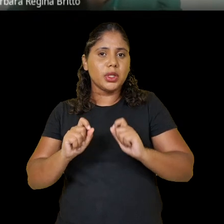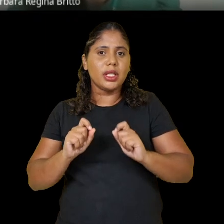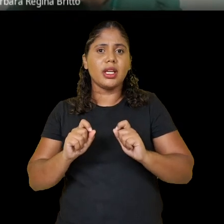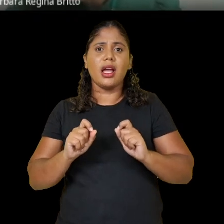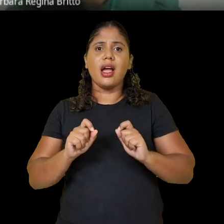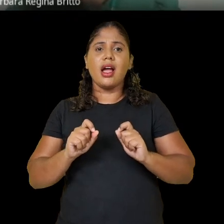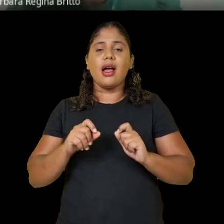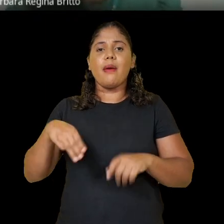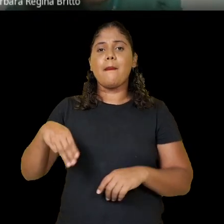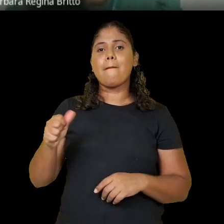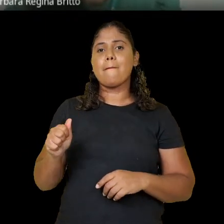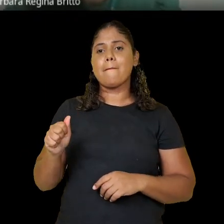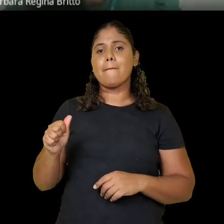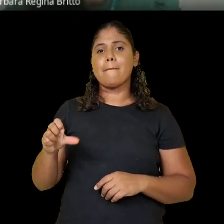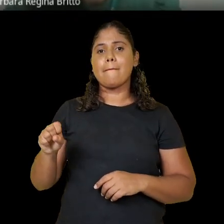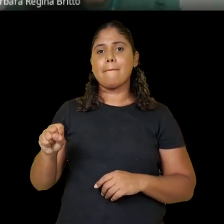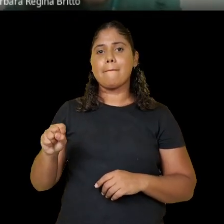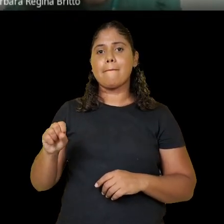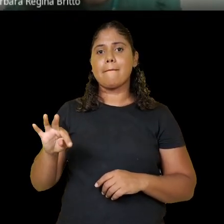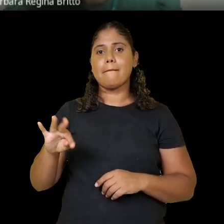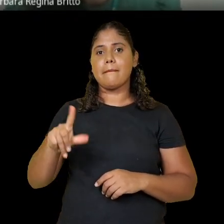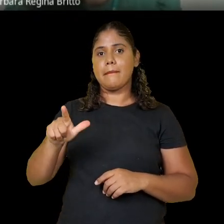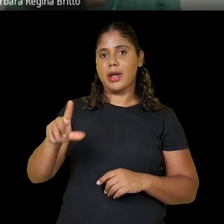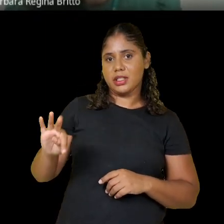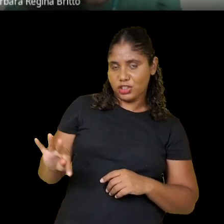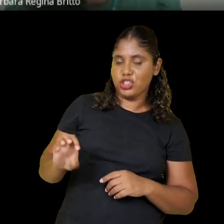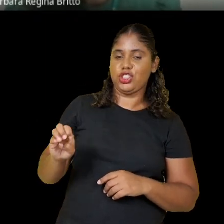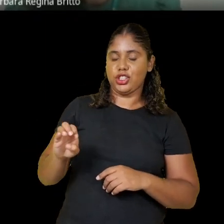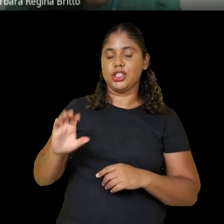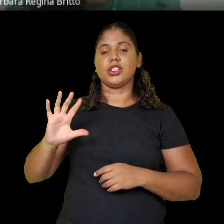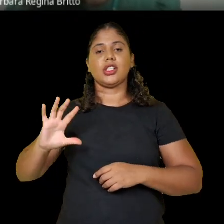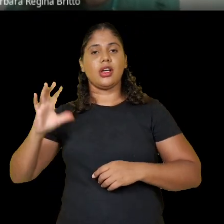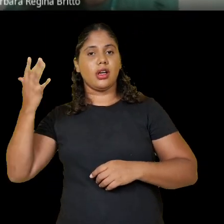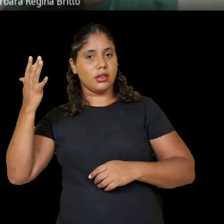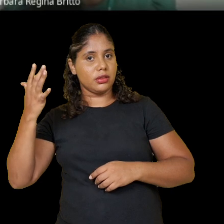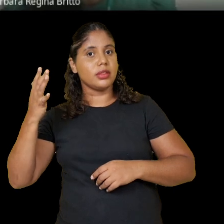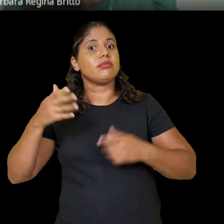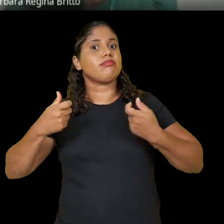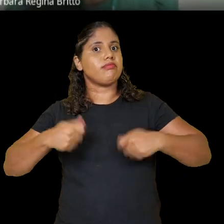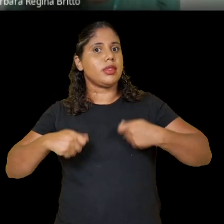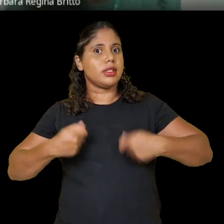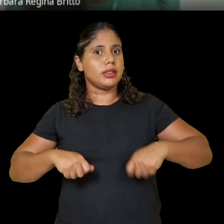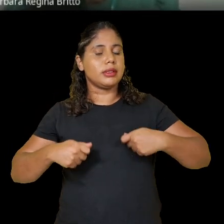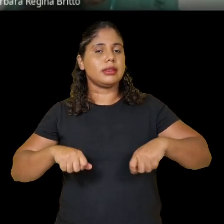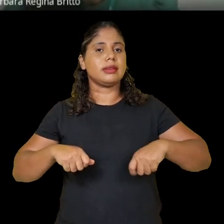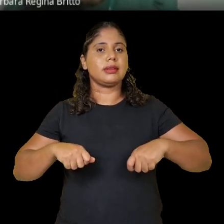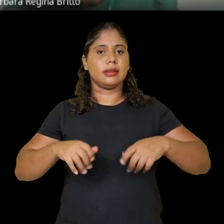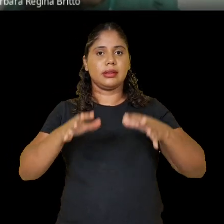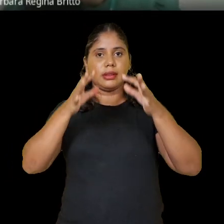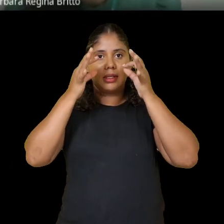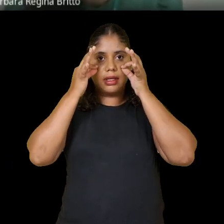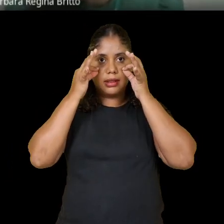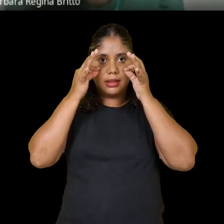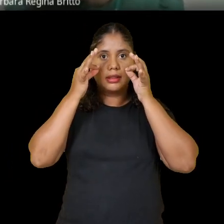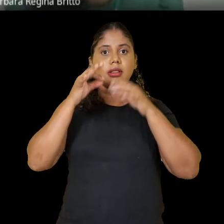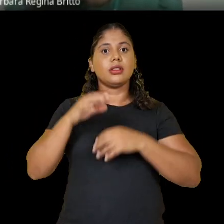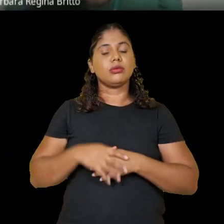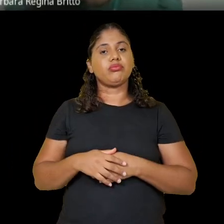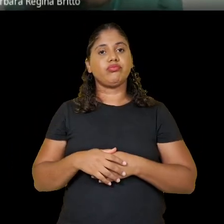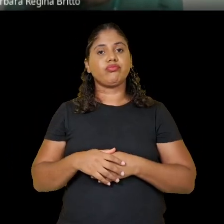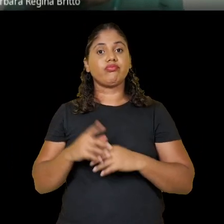de mastite, né, que a gente precisa ter atenção também, principalmente quando você vai receber essa puérpera,